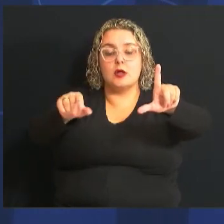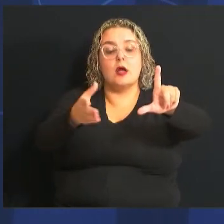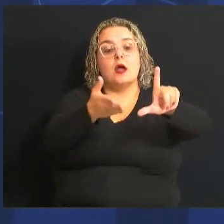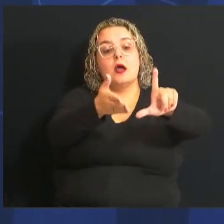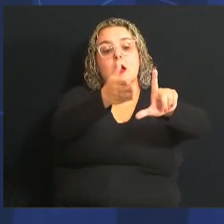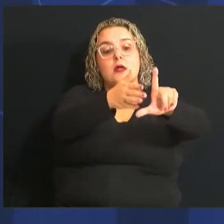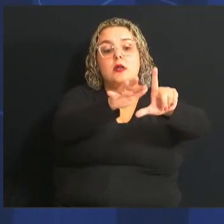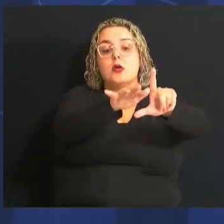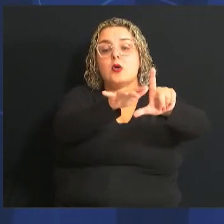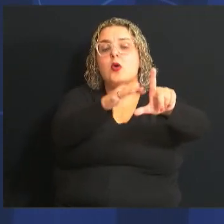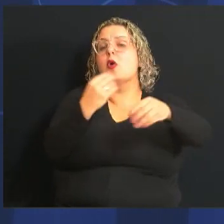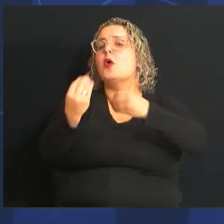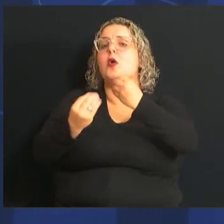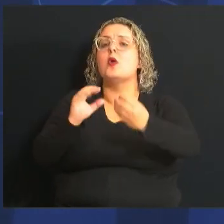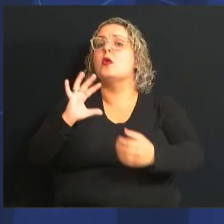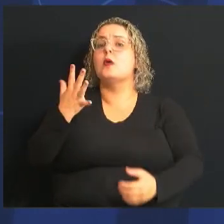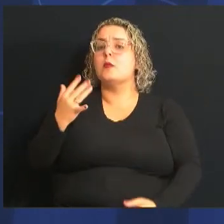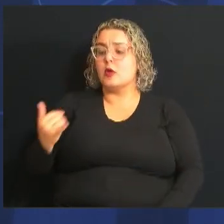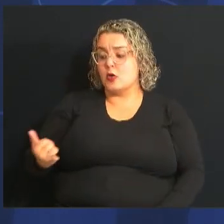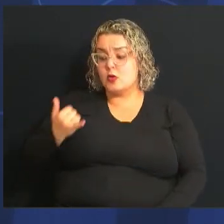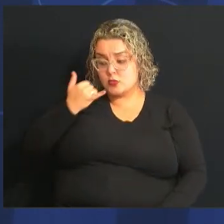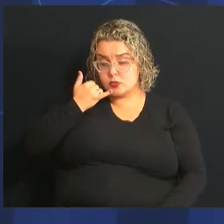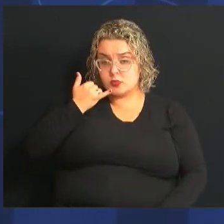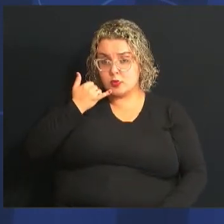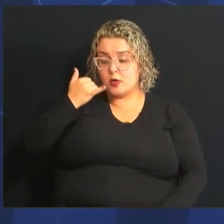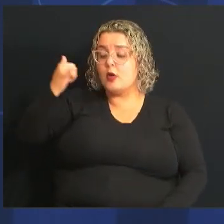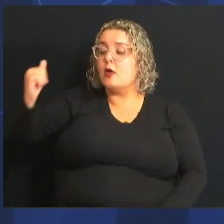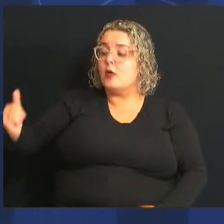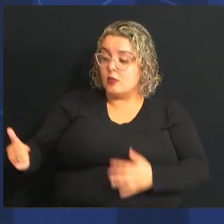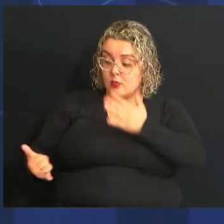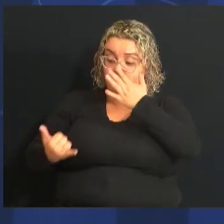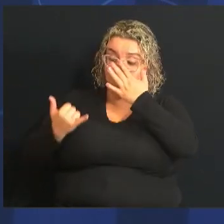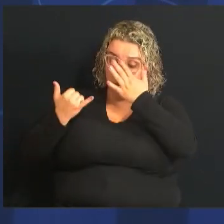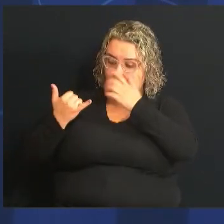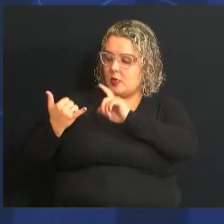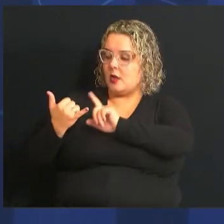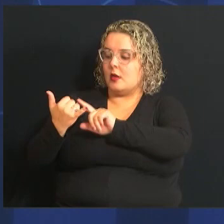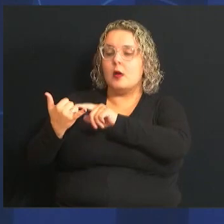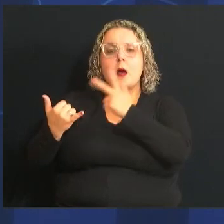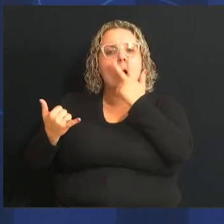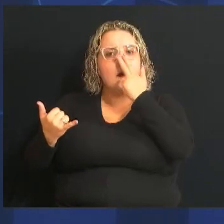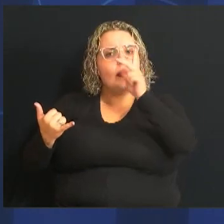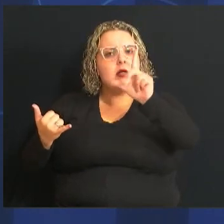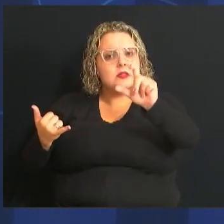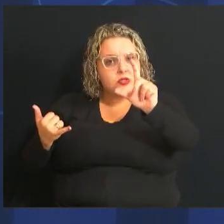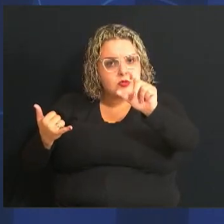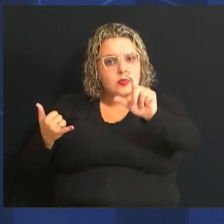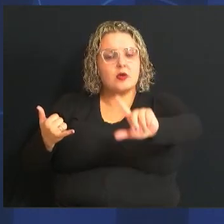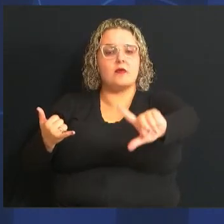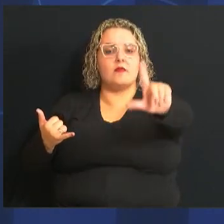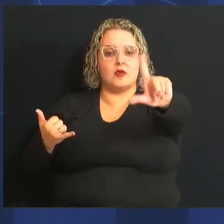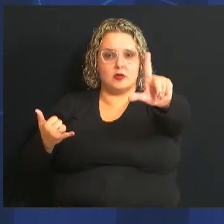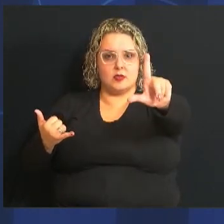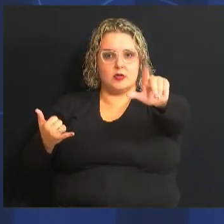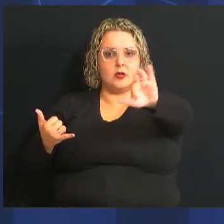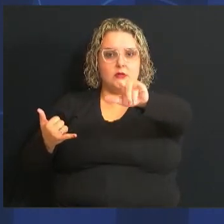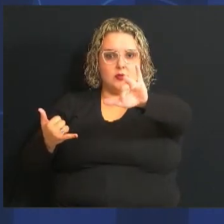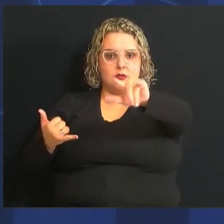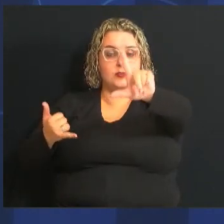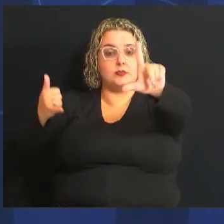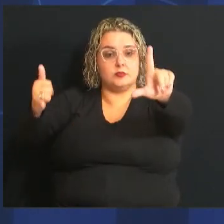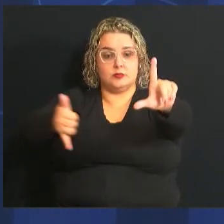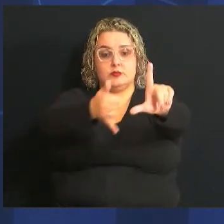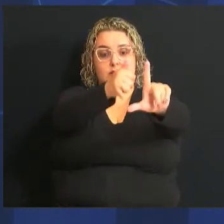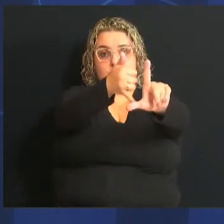funciona? Está com o seu celular aí perto? Vai pegar o celular, abre a câmera, como se fosse tirar uma foto mesmo, só que você vai apontar